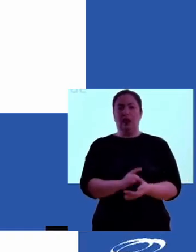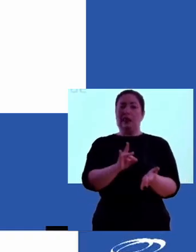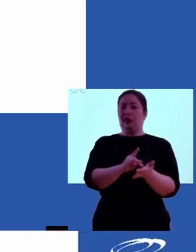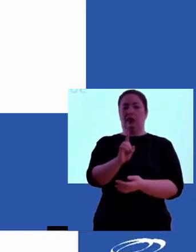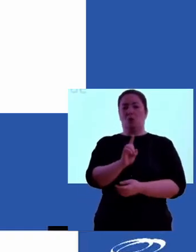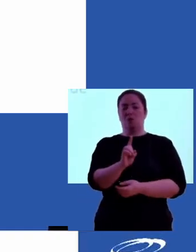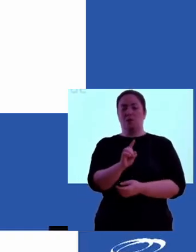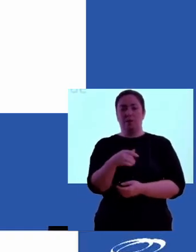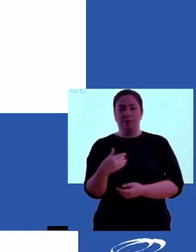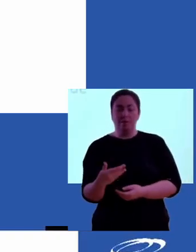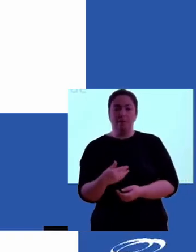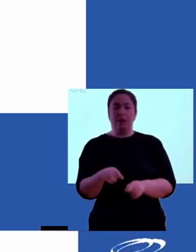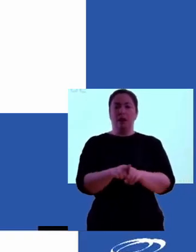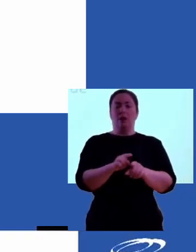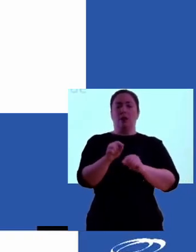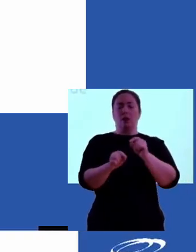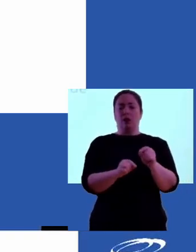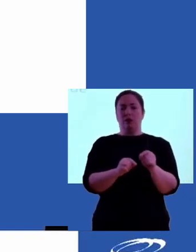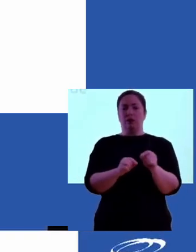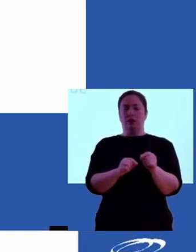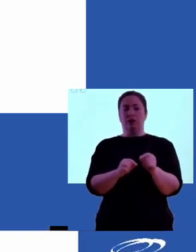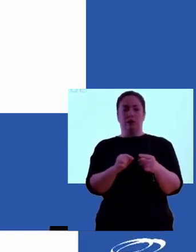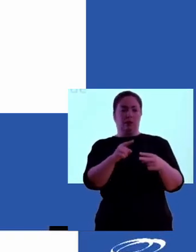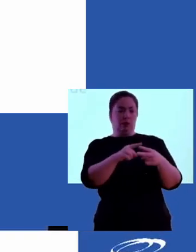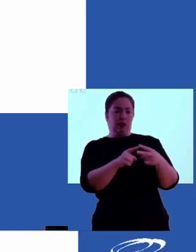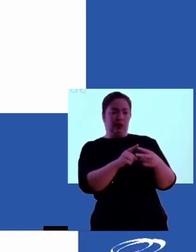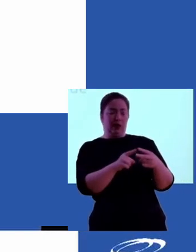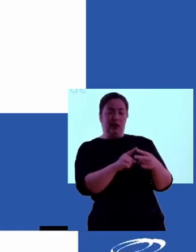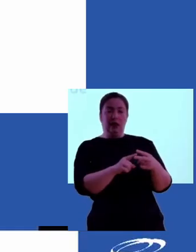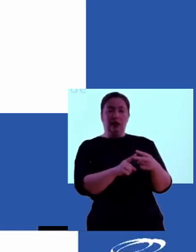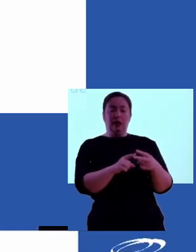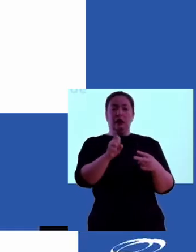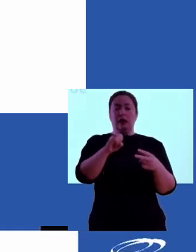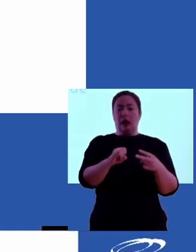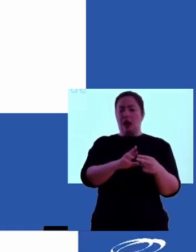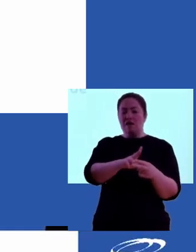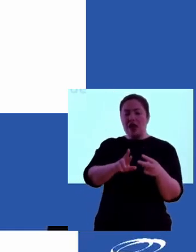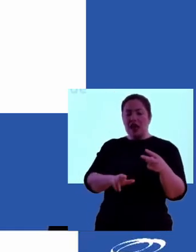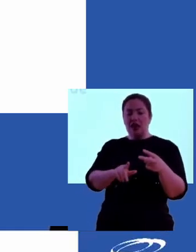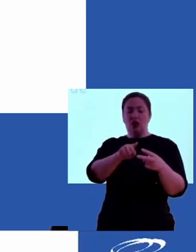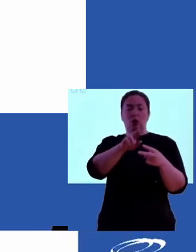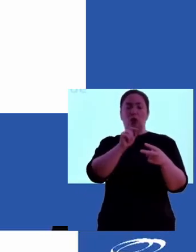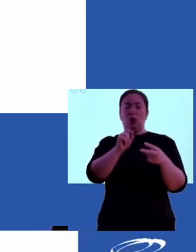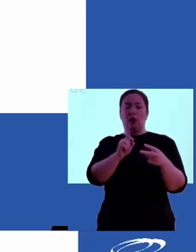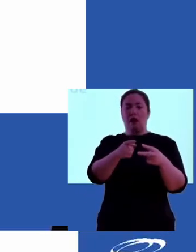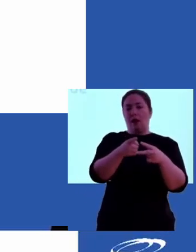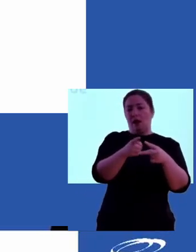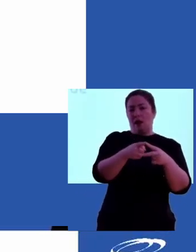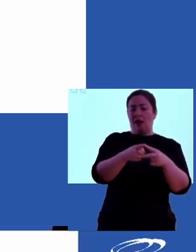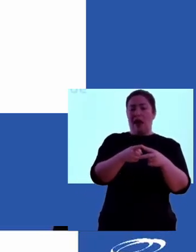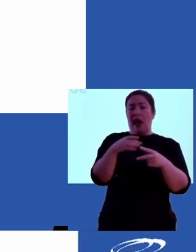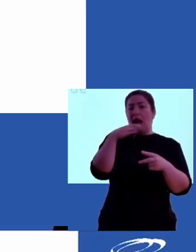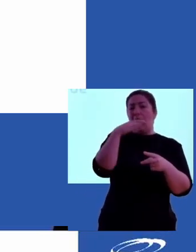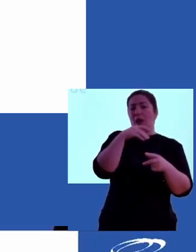pontos de corte para infecção aguda e crônica, enquanto no EBGIS você não diferencia agudo e crônico. O que você diferencia são